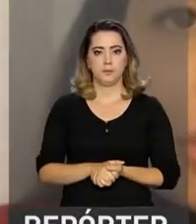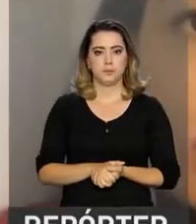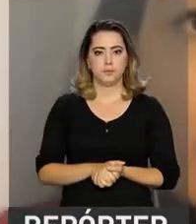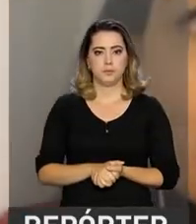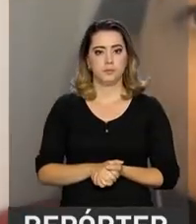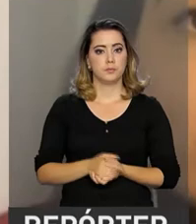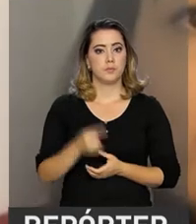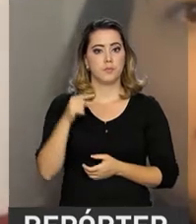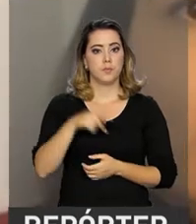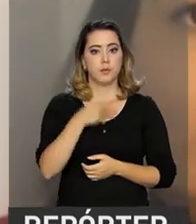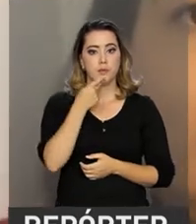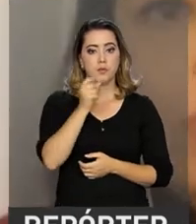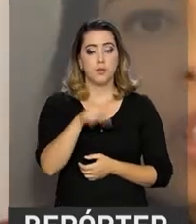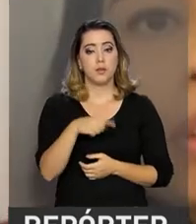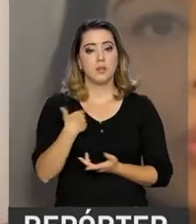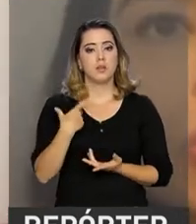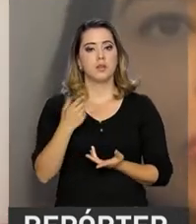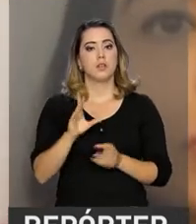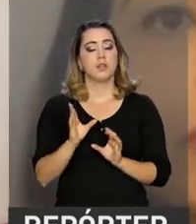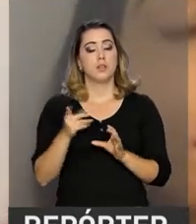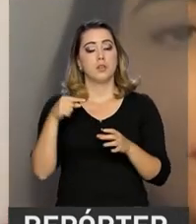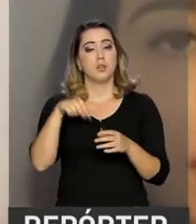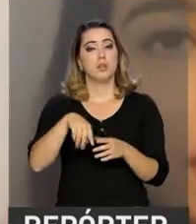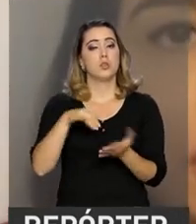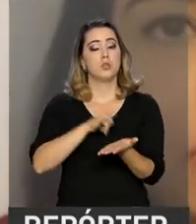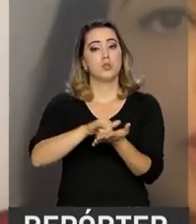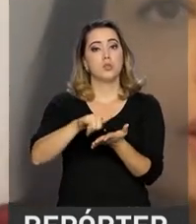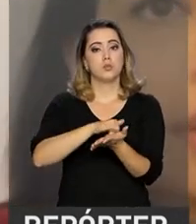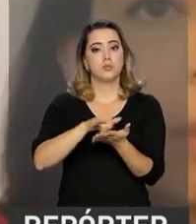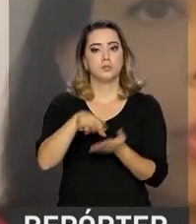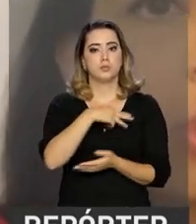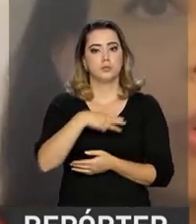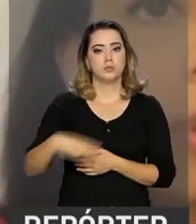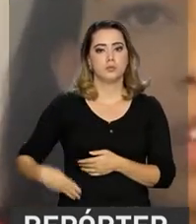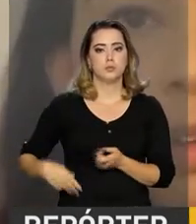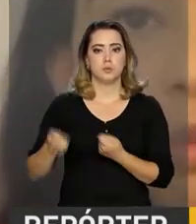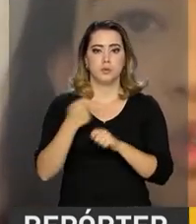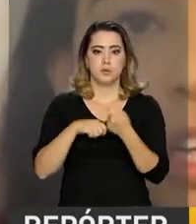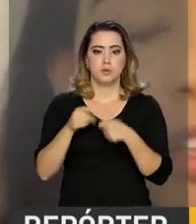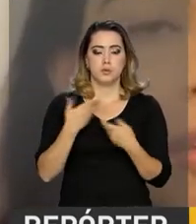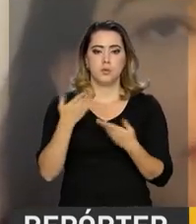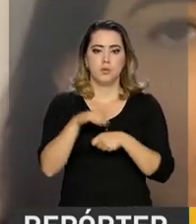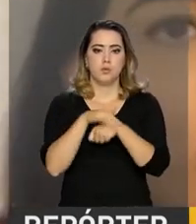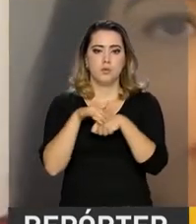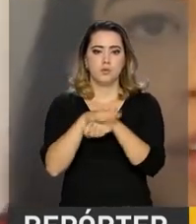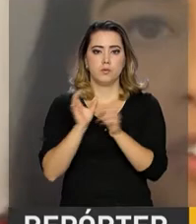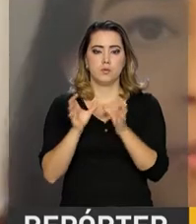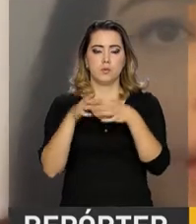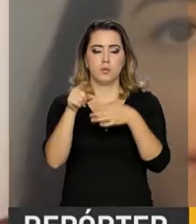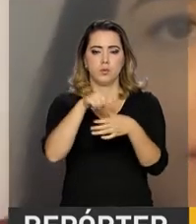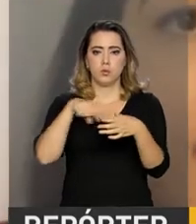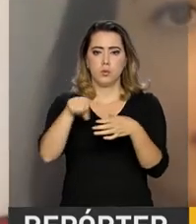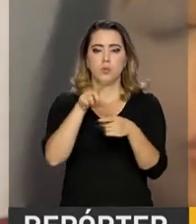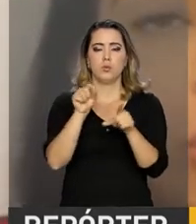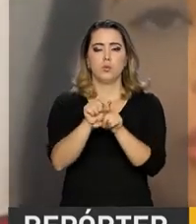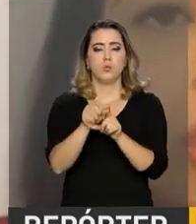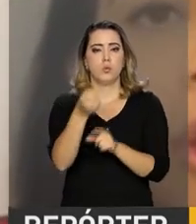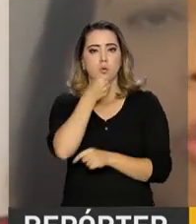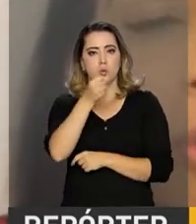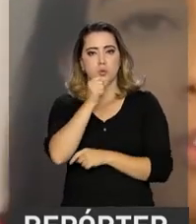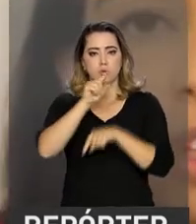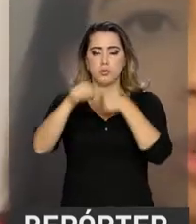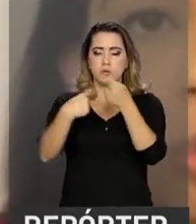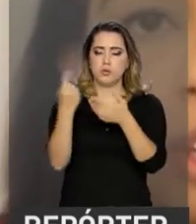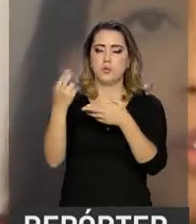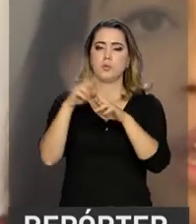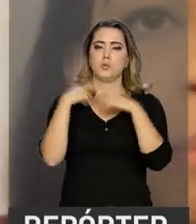Eu falo aqui direto de Nova York, onde o ministro da Fazenda, Henrique Meirelles, acabou de conversar com os jornalistas depois de várias reuniões